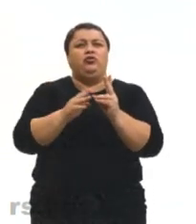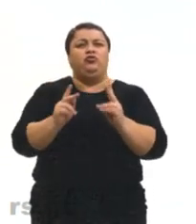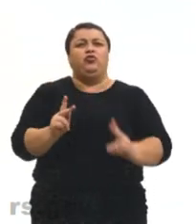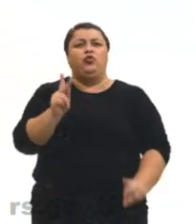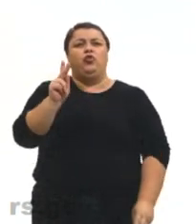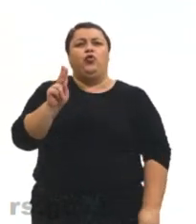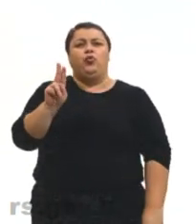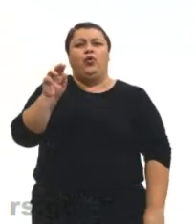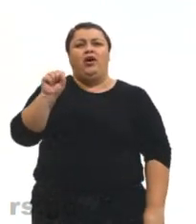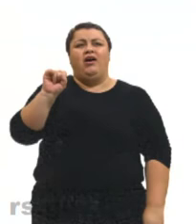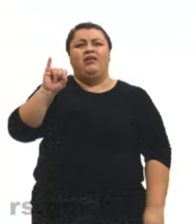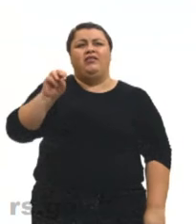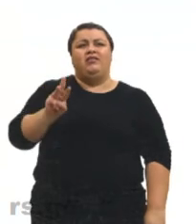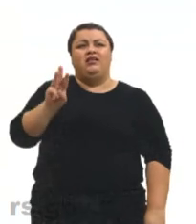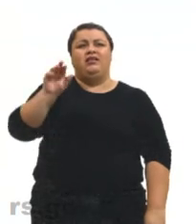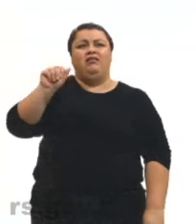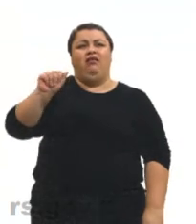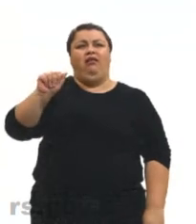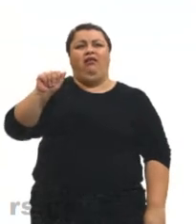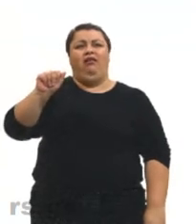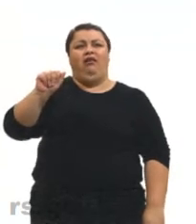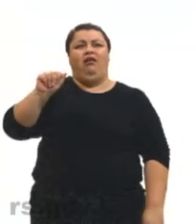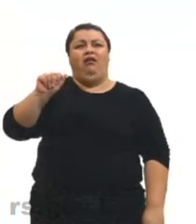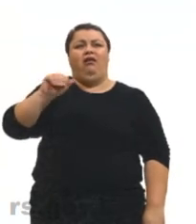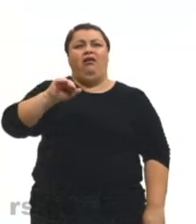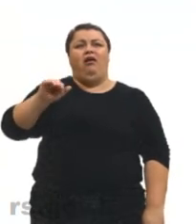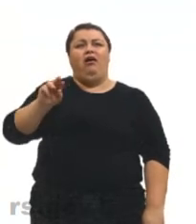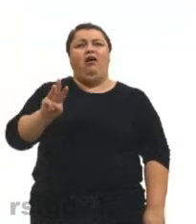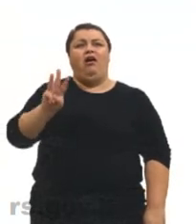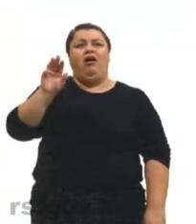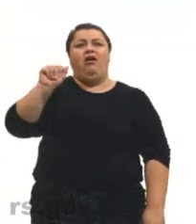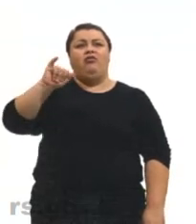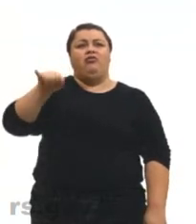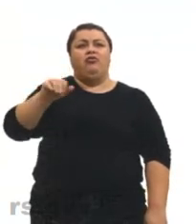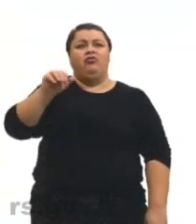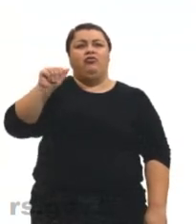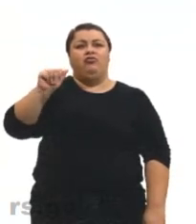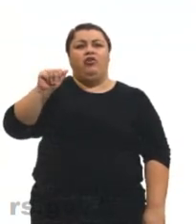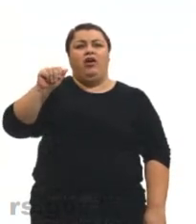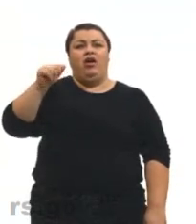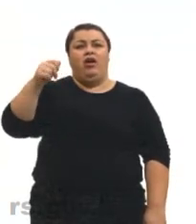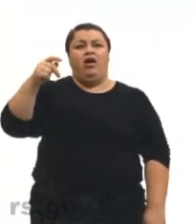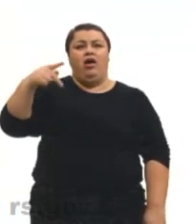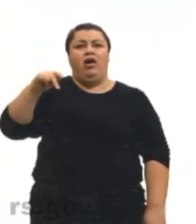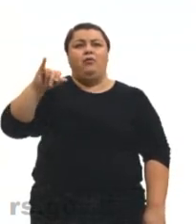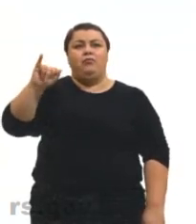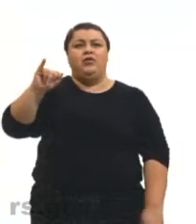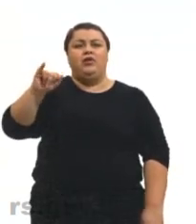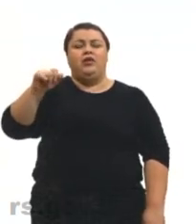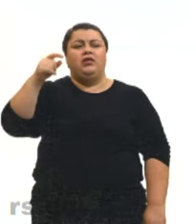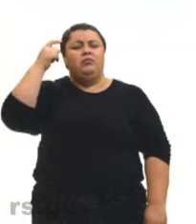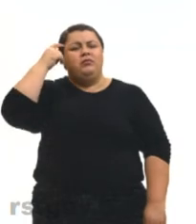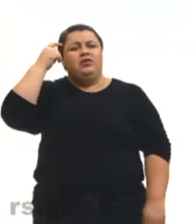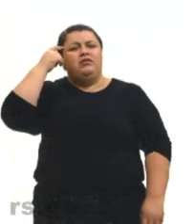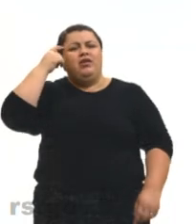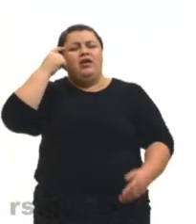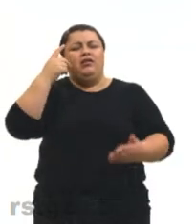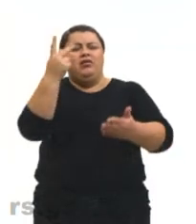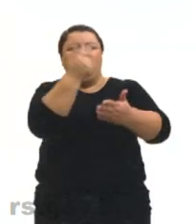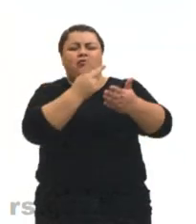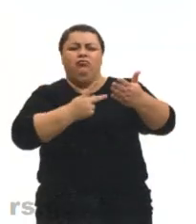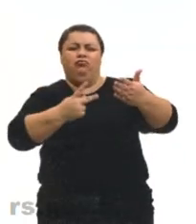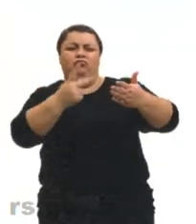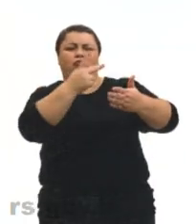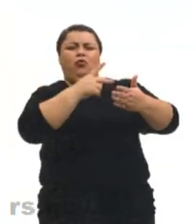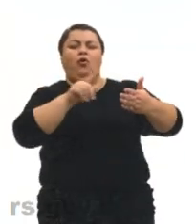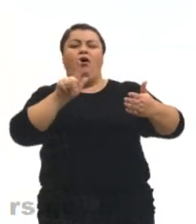que consiste nos desenhos nas pinturas desse povo que a gente pode pensar que o grafismo da arte